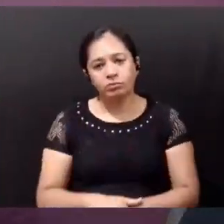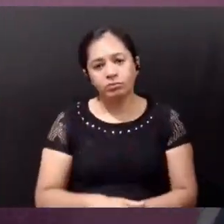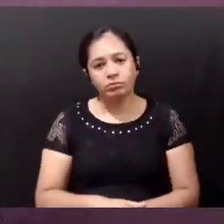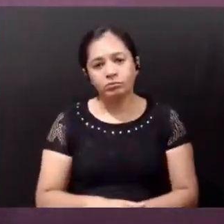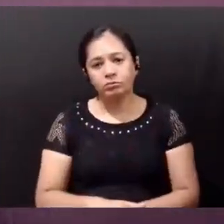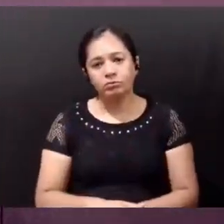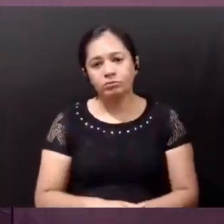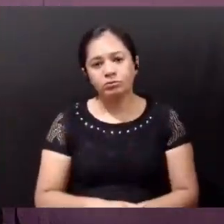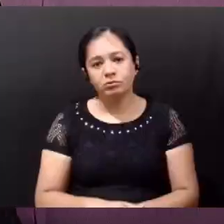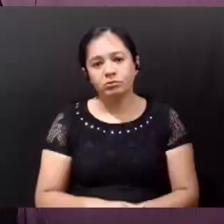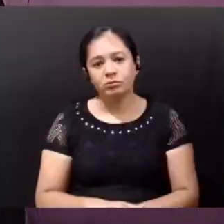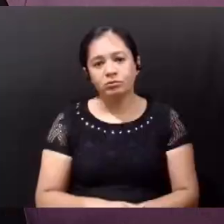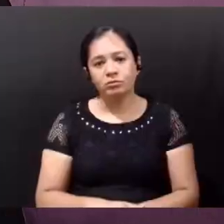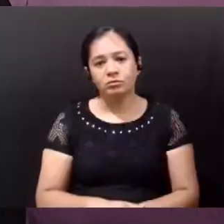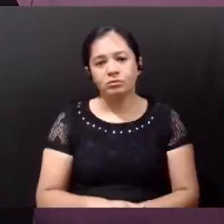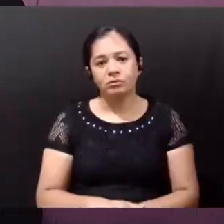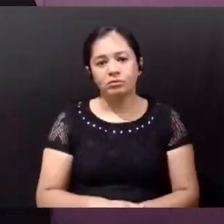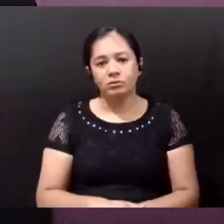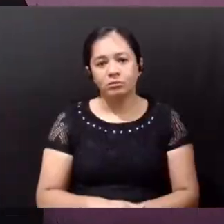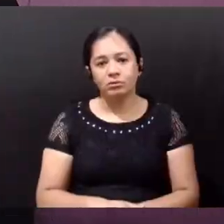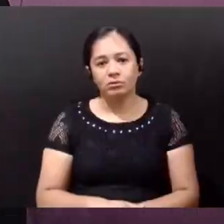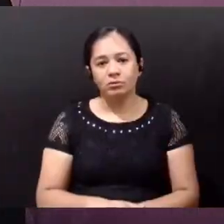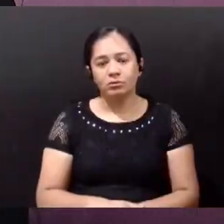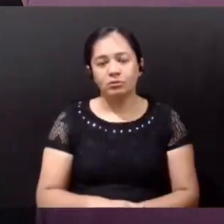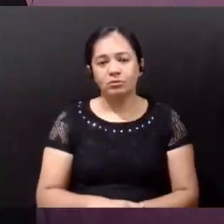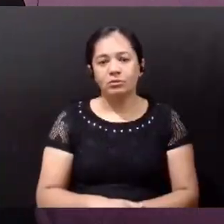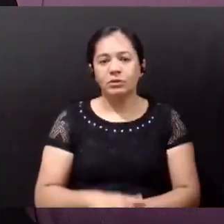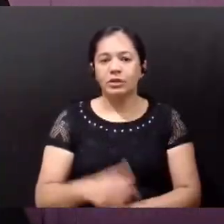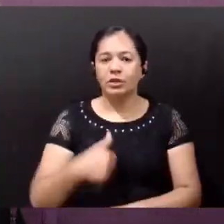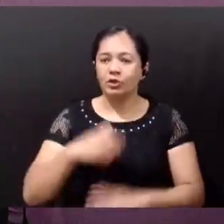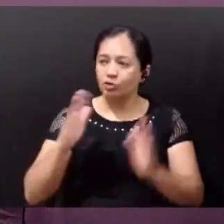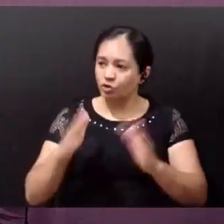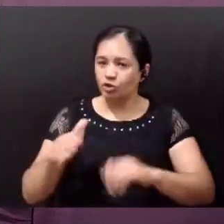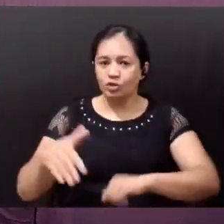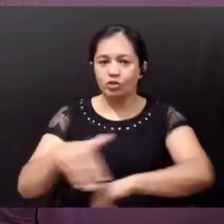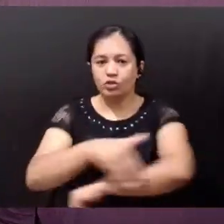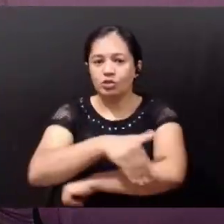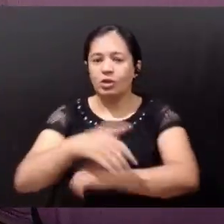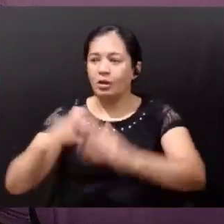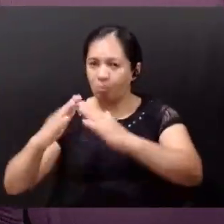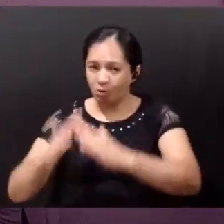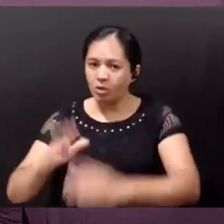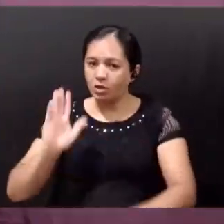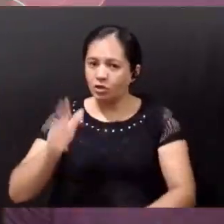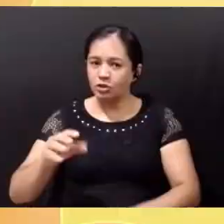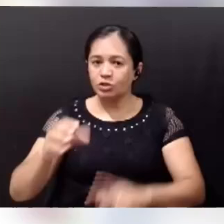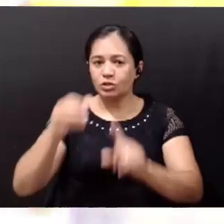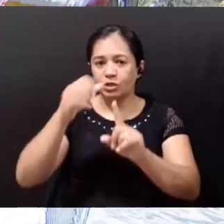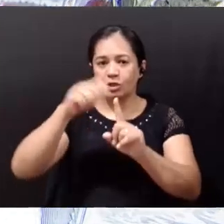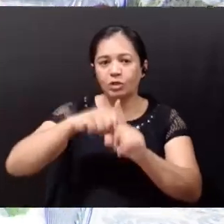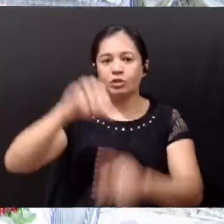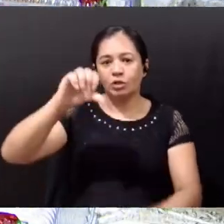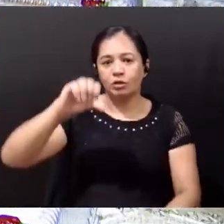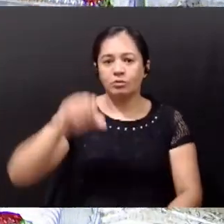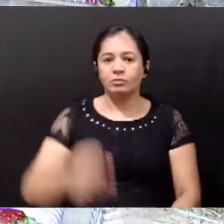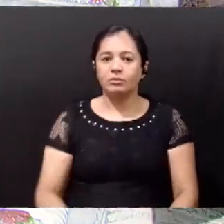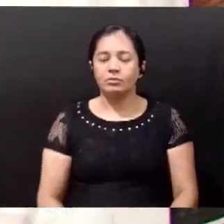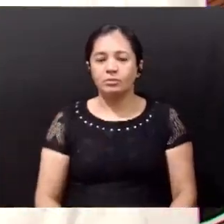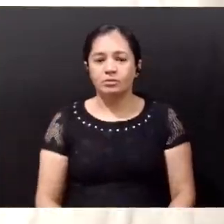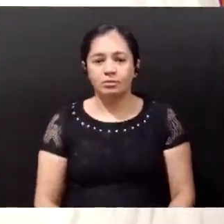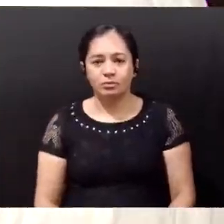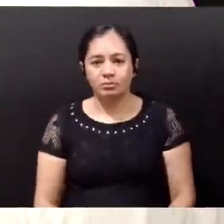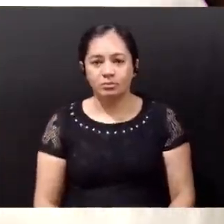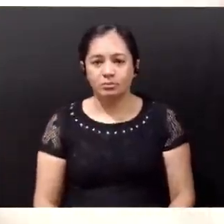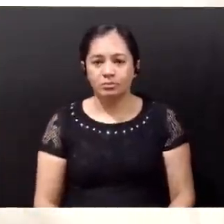Paga lá para não ficar na rua. Já morei aqui também, morei 9 meses. Agora eu saí, graças a Deus. Na mesa farta,